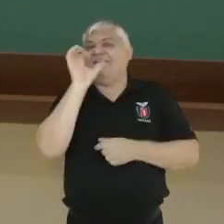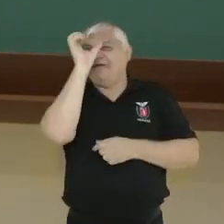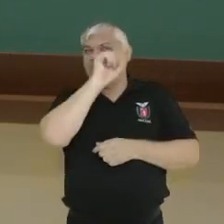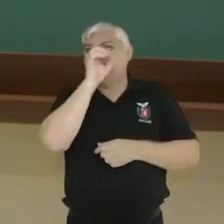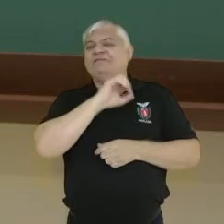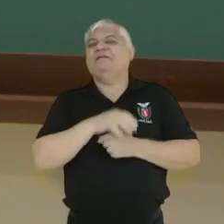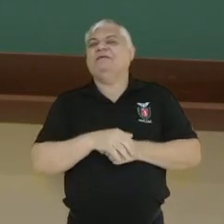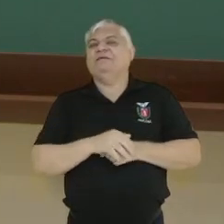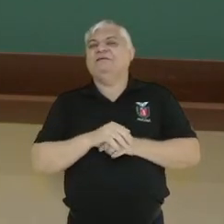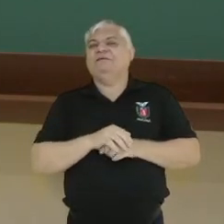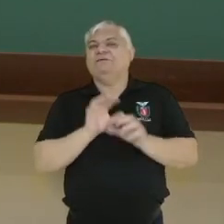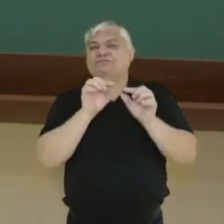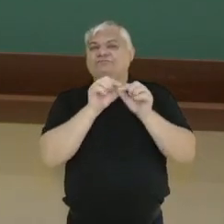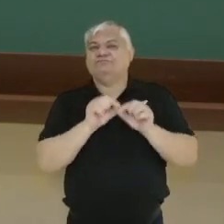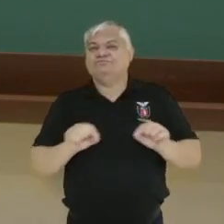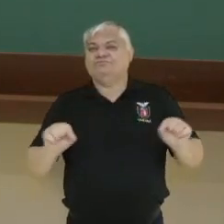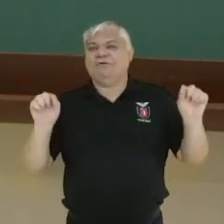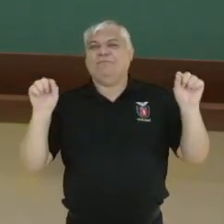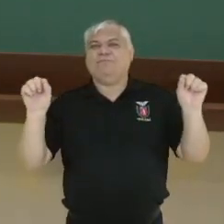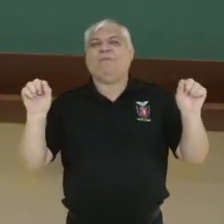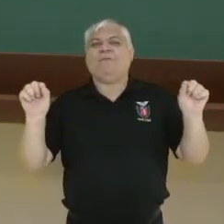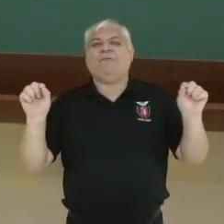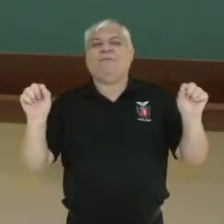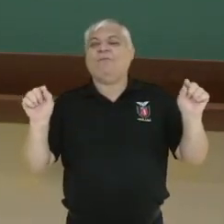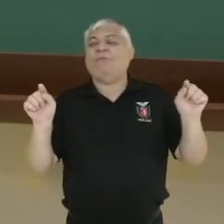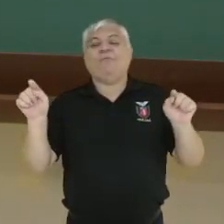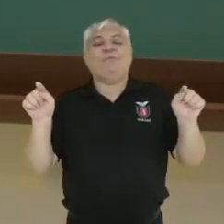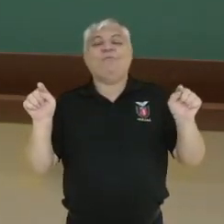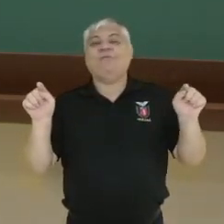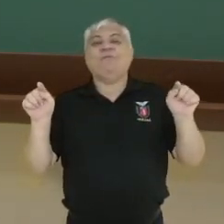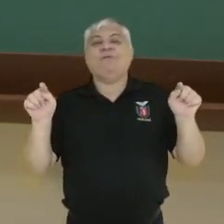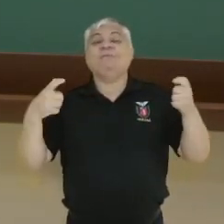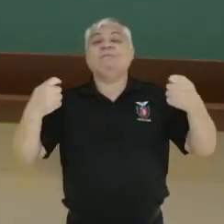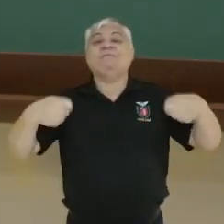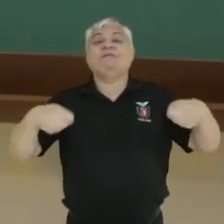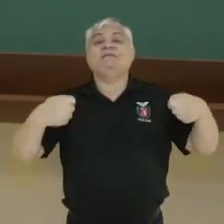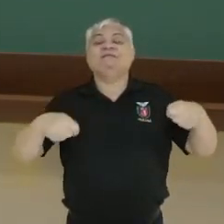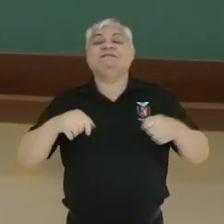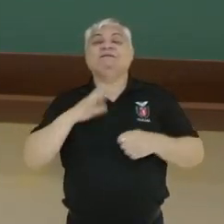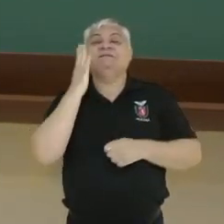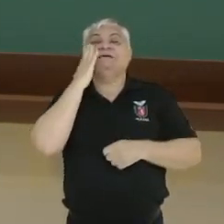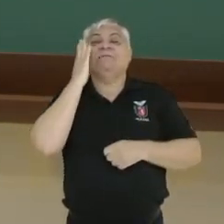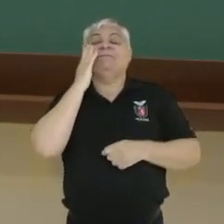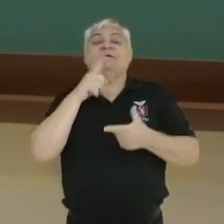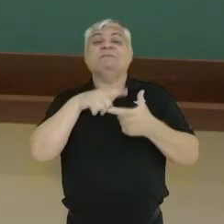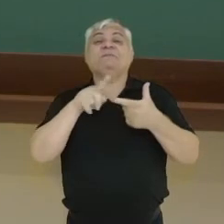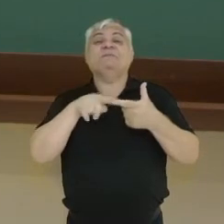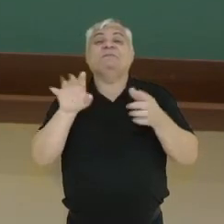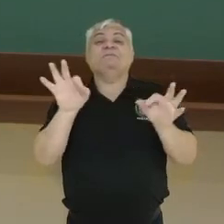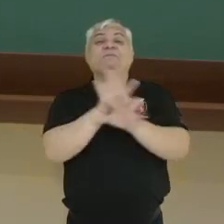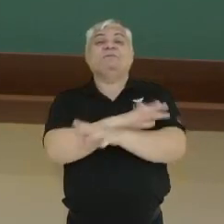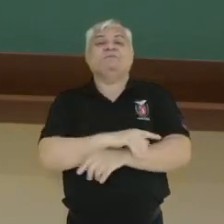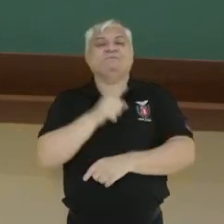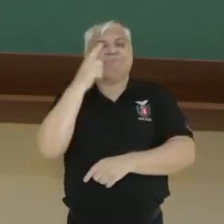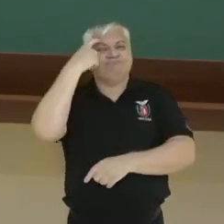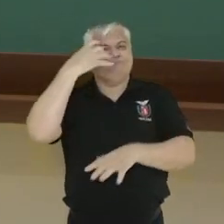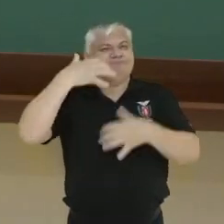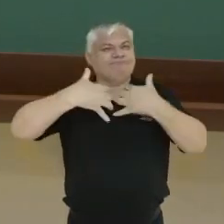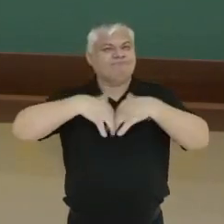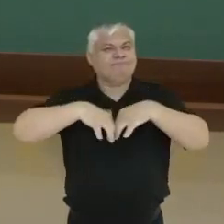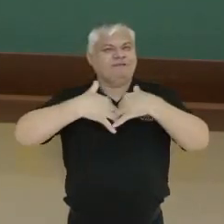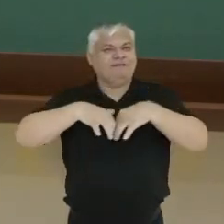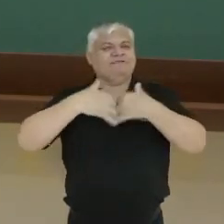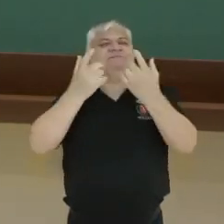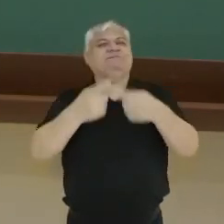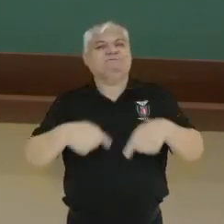entre dois pontos. Qual desses conceitos a gente vai precisar para poder resolver esse problema? Vou deixar vocês pensando um pouquinho